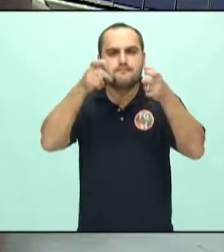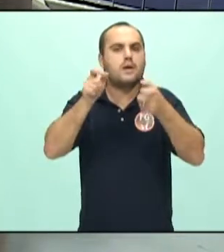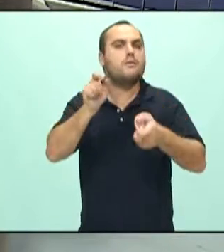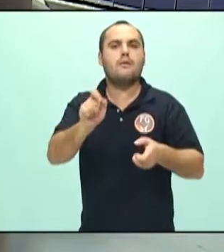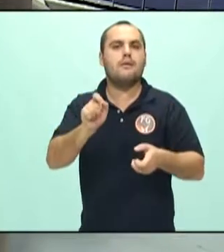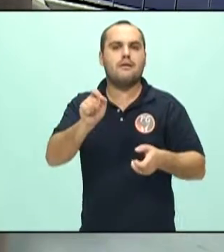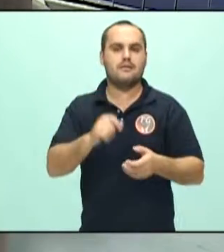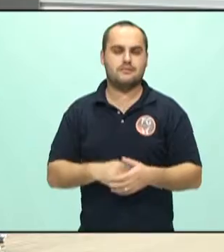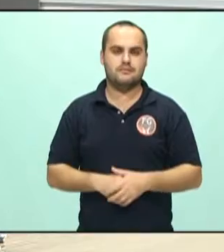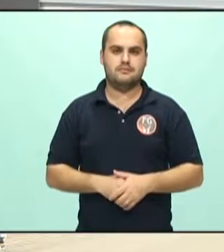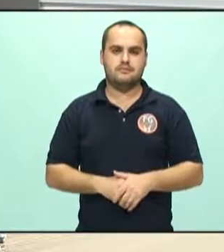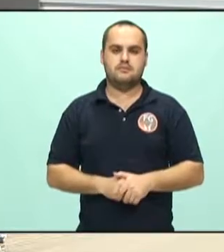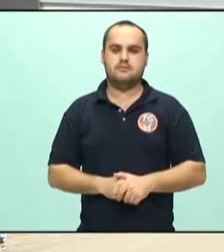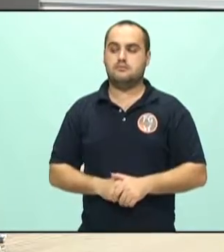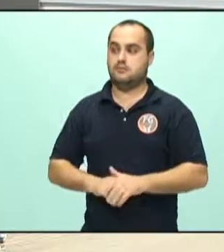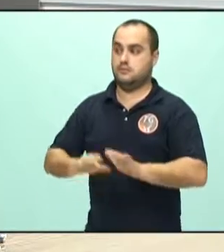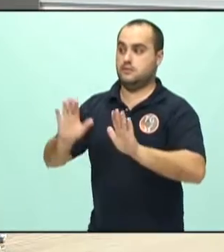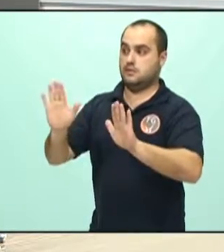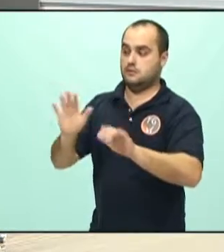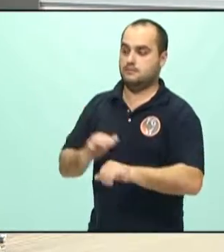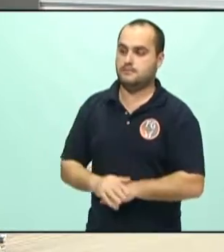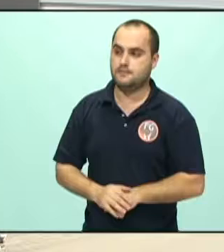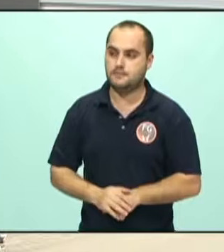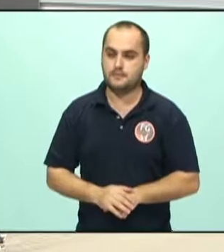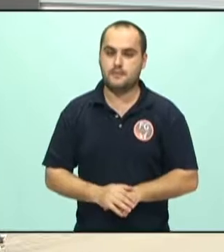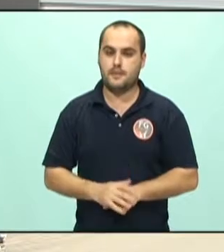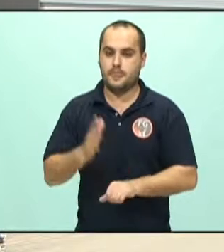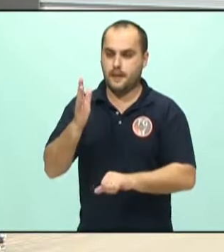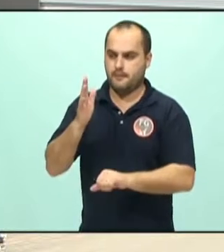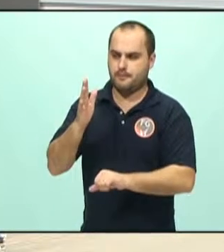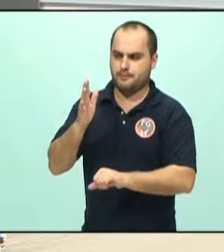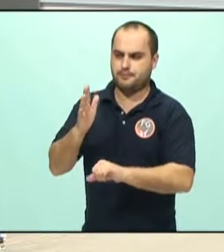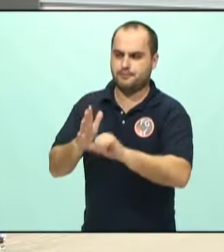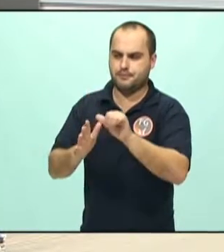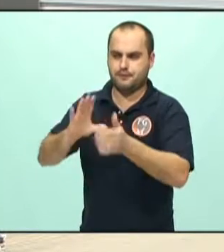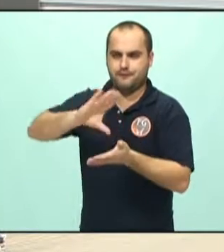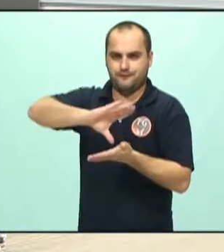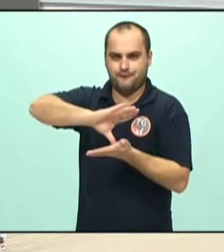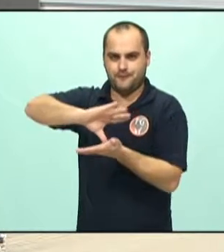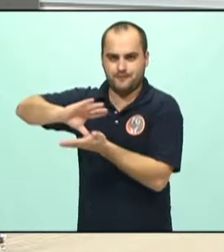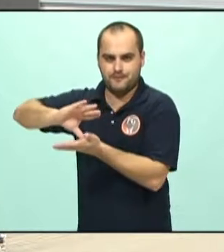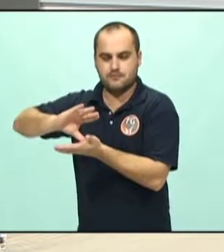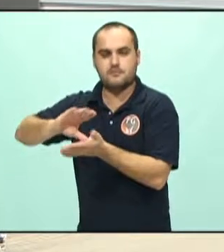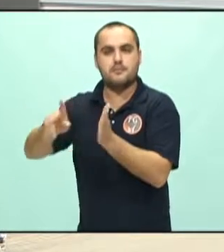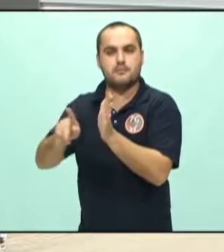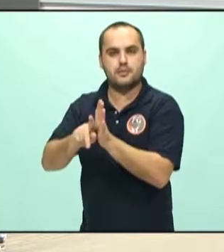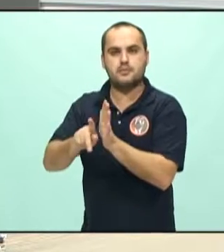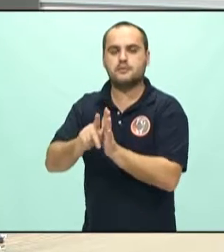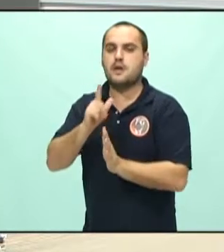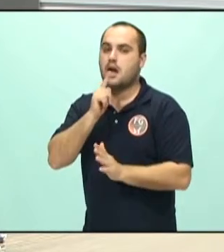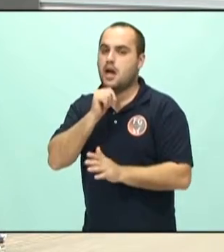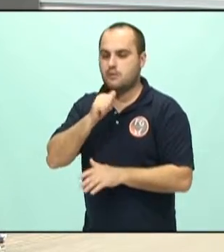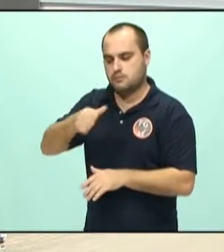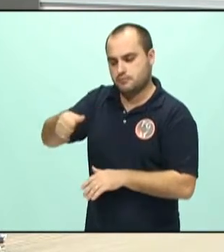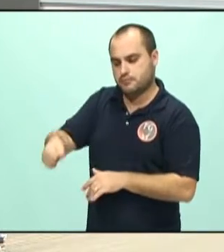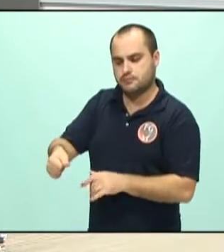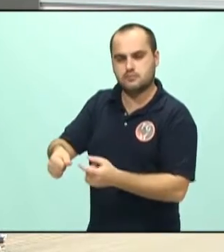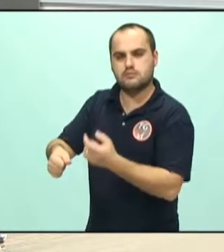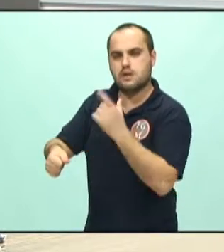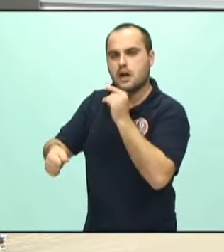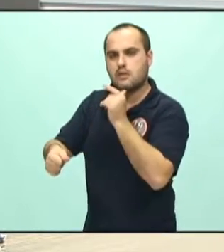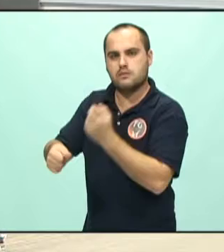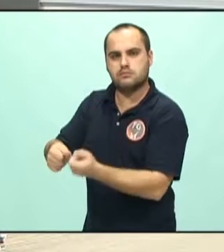desde a primeira volvo nós temos disponibilizado os bebedouros né pra a apr a hidratar a